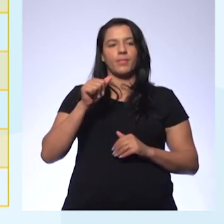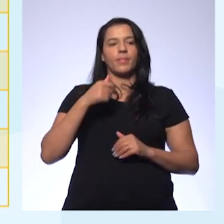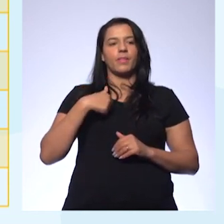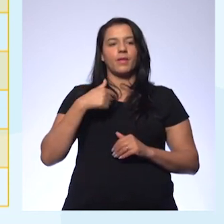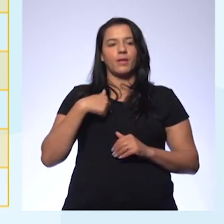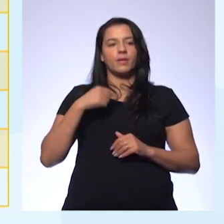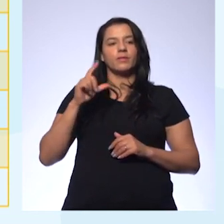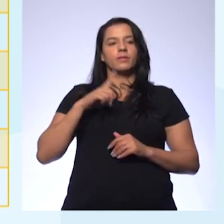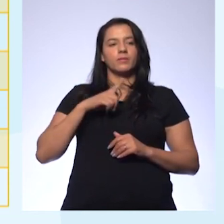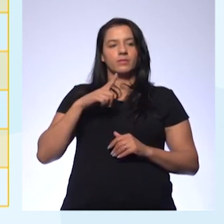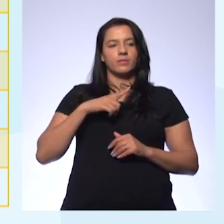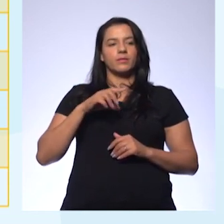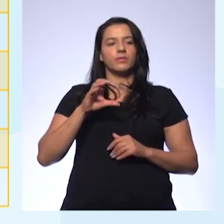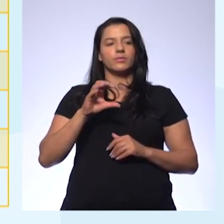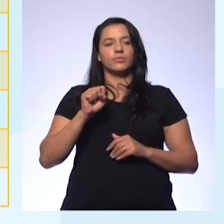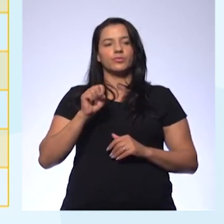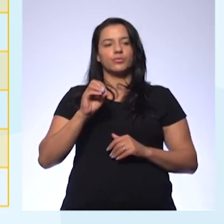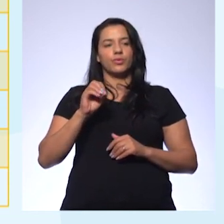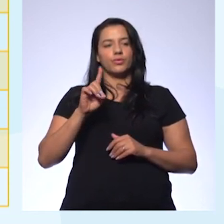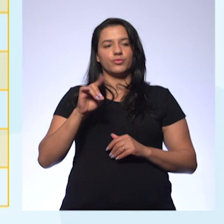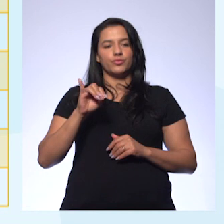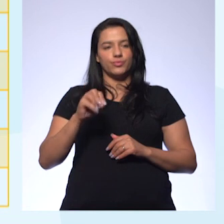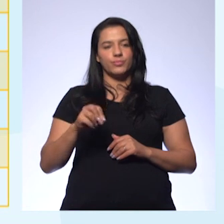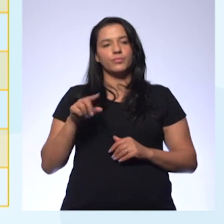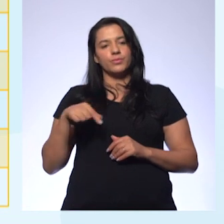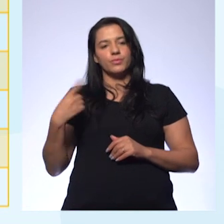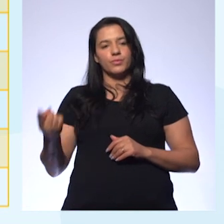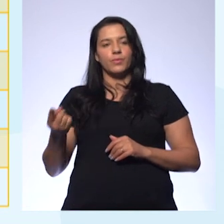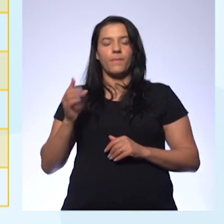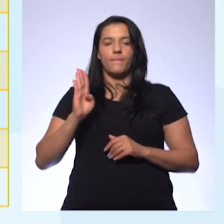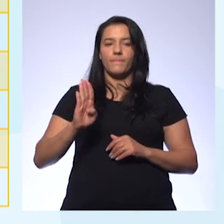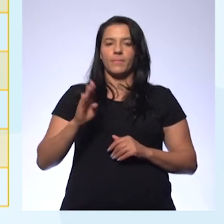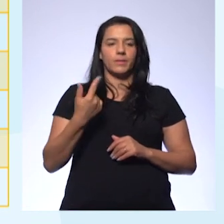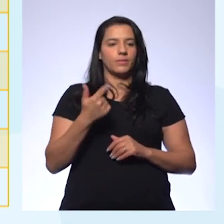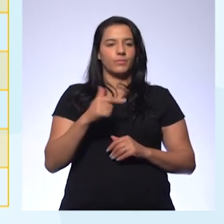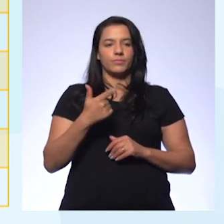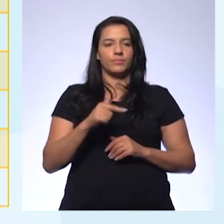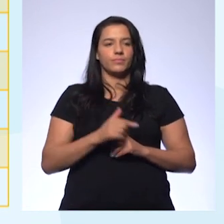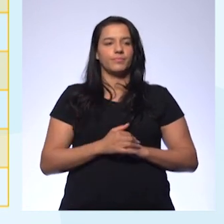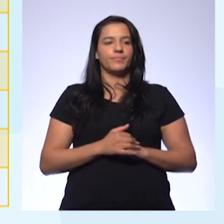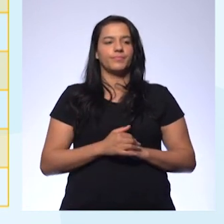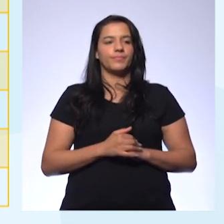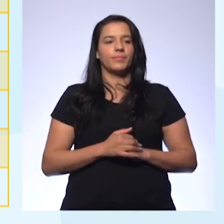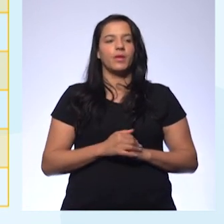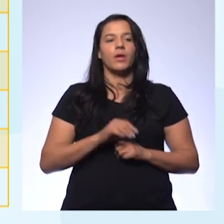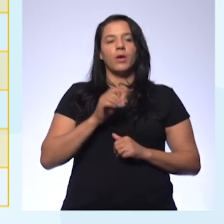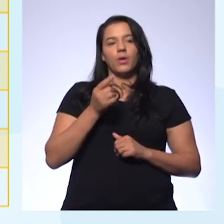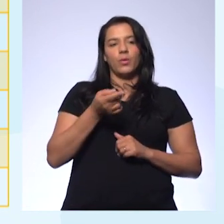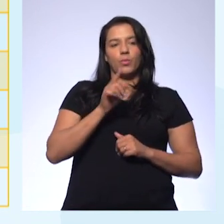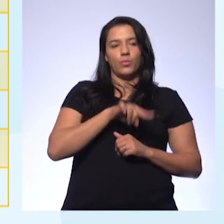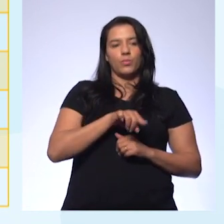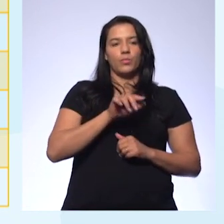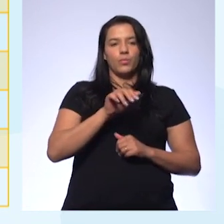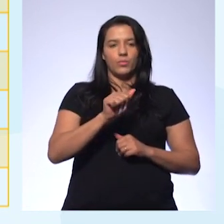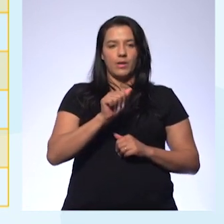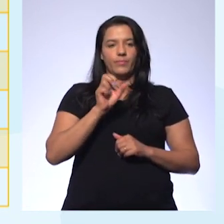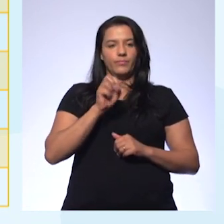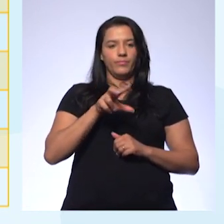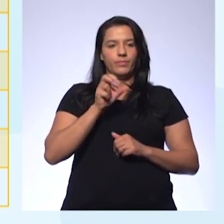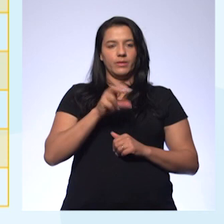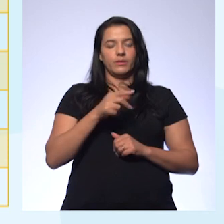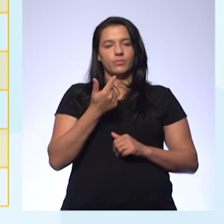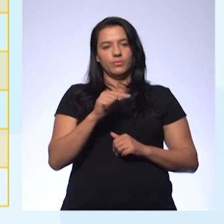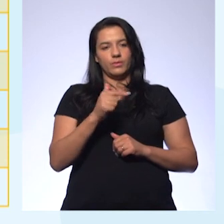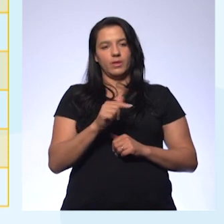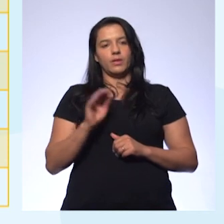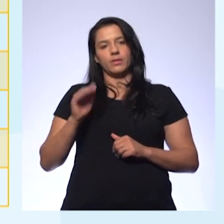com sódio. O B não reage com sódio. O A, ele não é venenoso em quantidades moderadas, enquanto